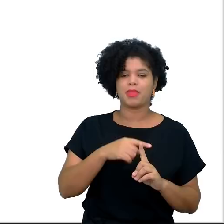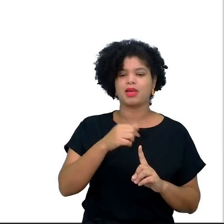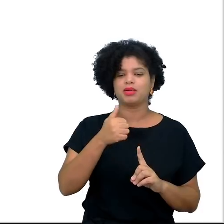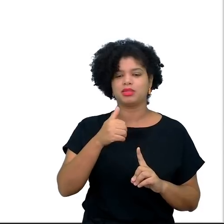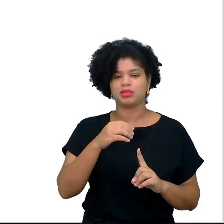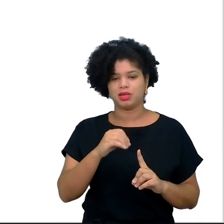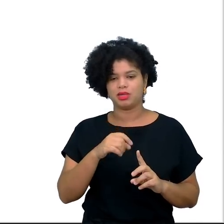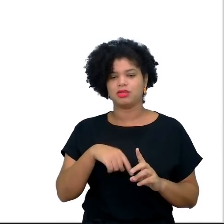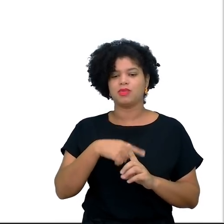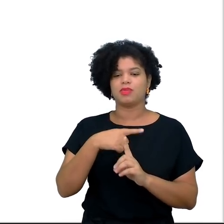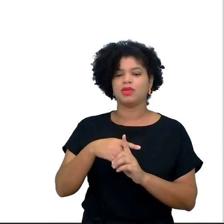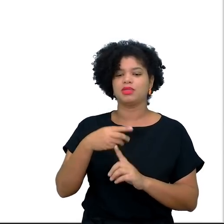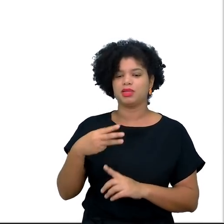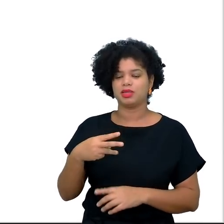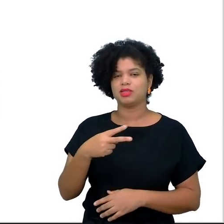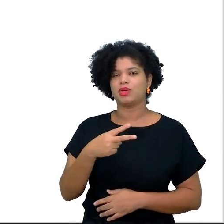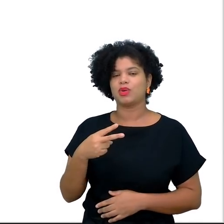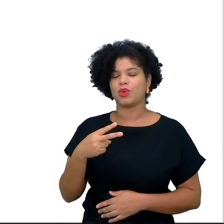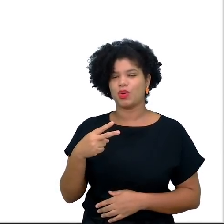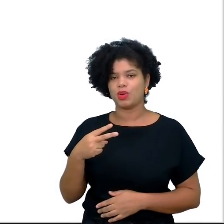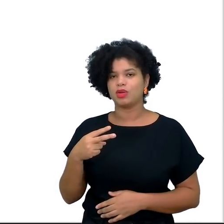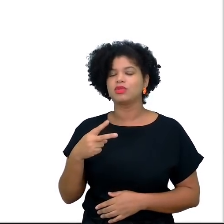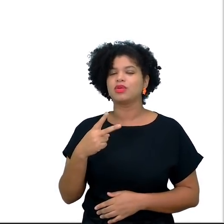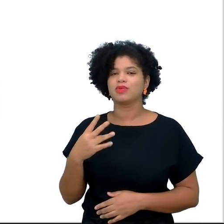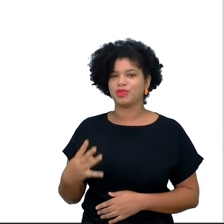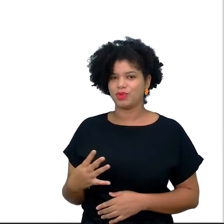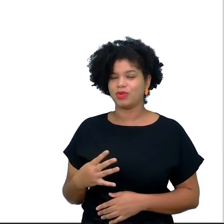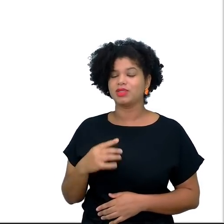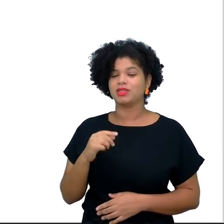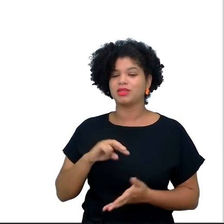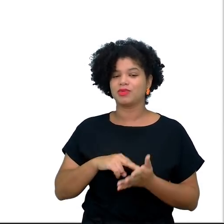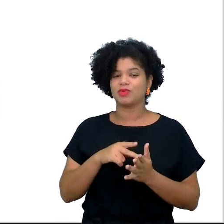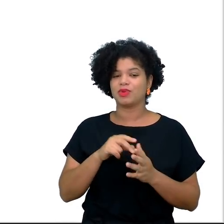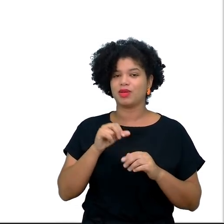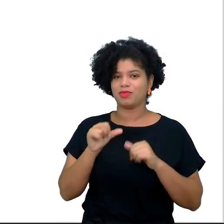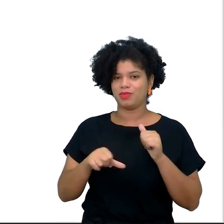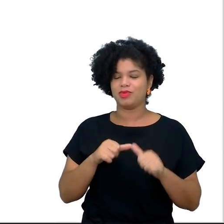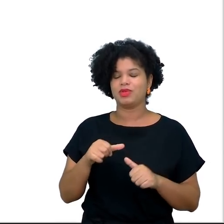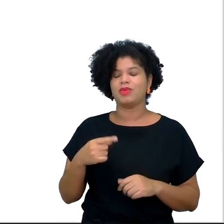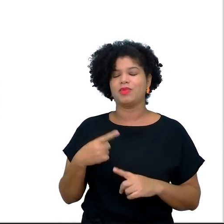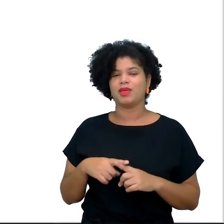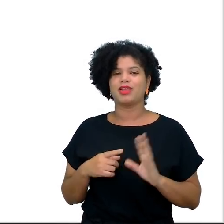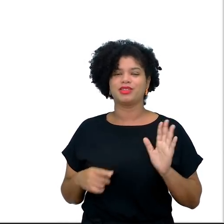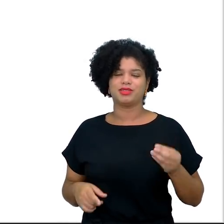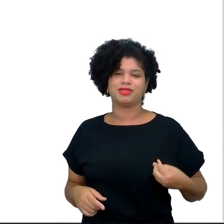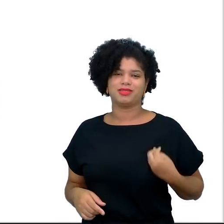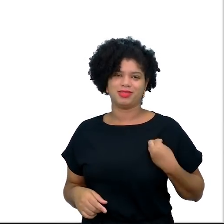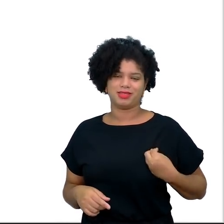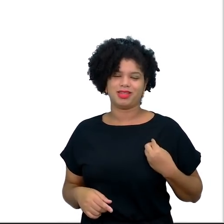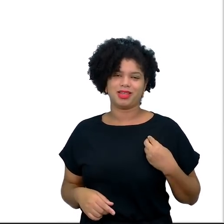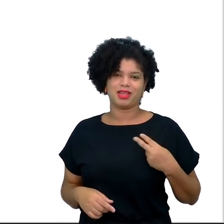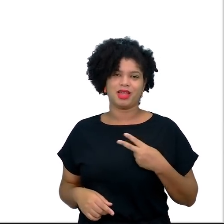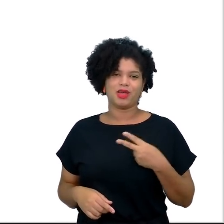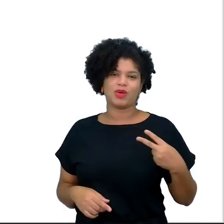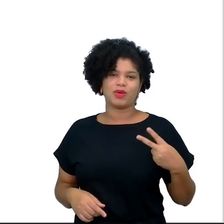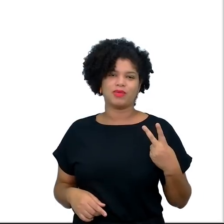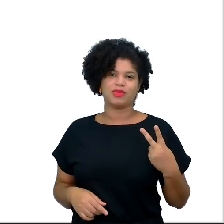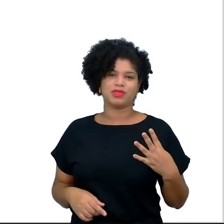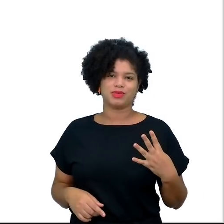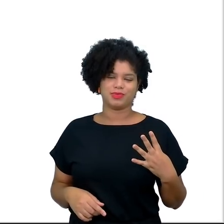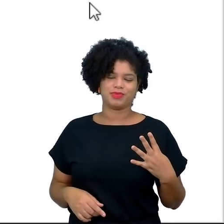transformações positivas, de 10, né, e de 3, que adicionando ao que ele já possuía, resulta em